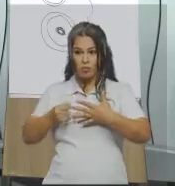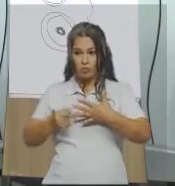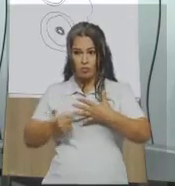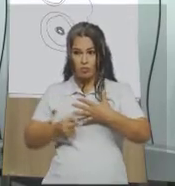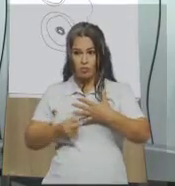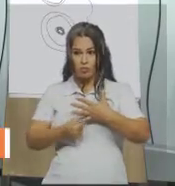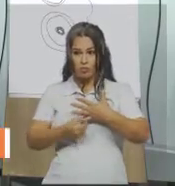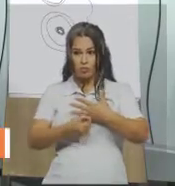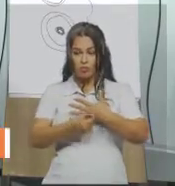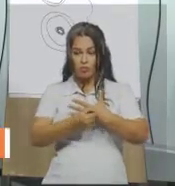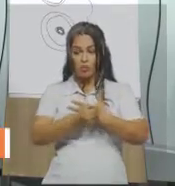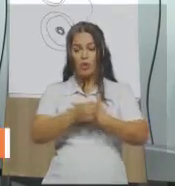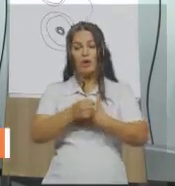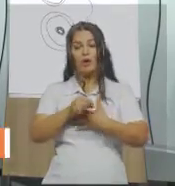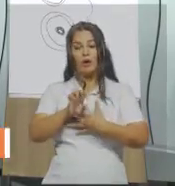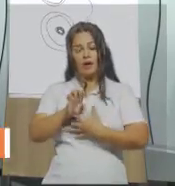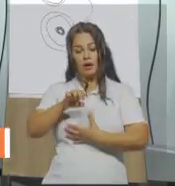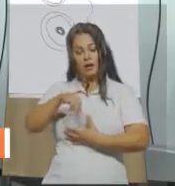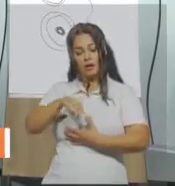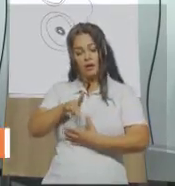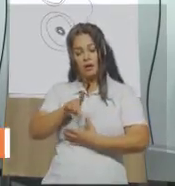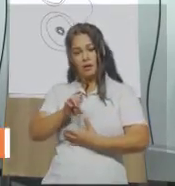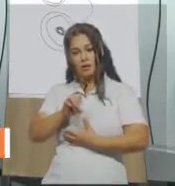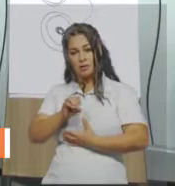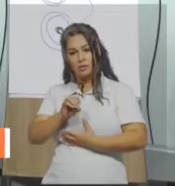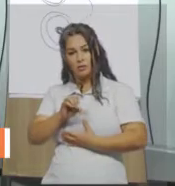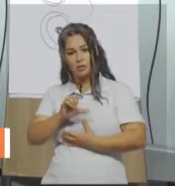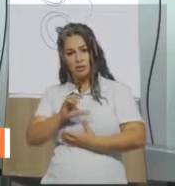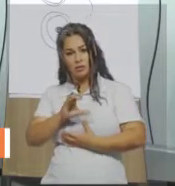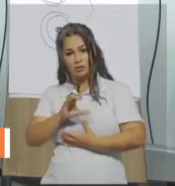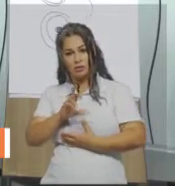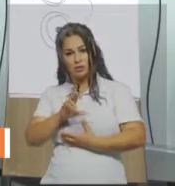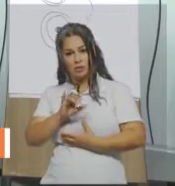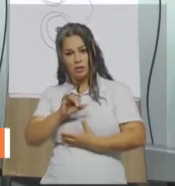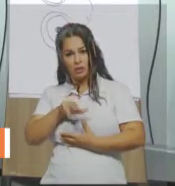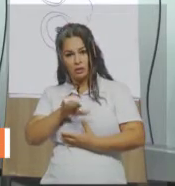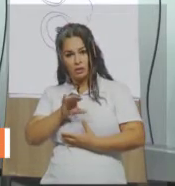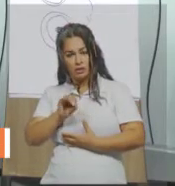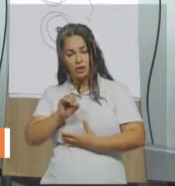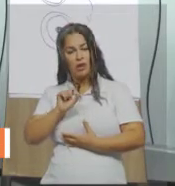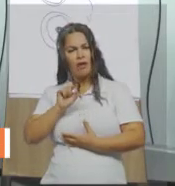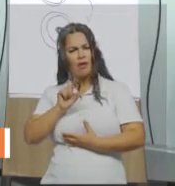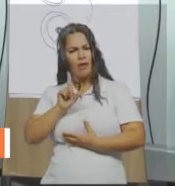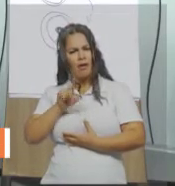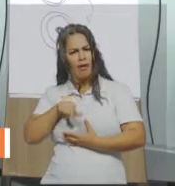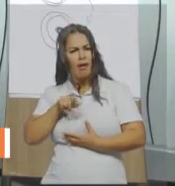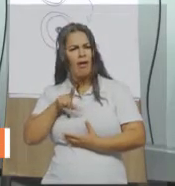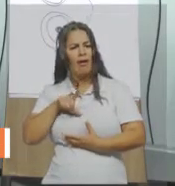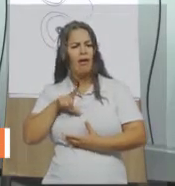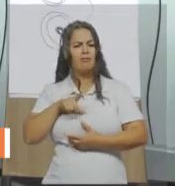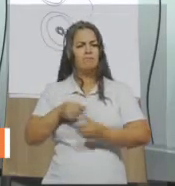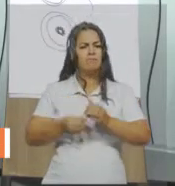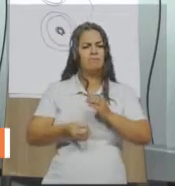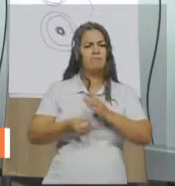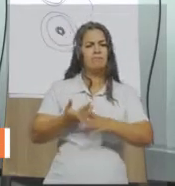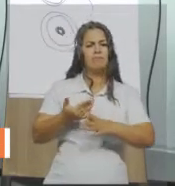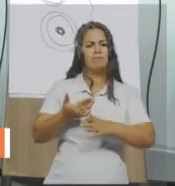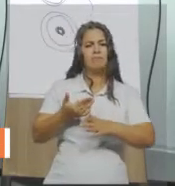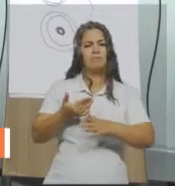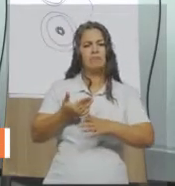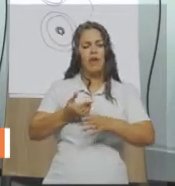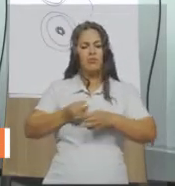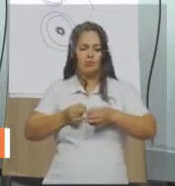existem glândulas que controlam outras glândulas. Tamanha a importância do sistema endócrino e o tanto que ele